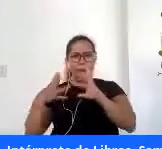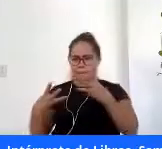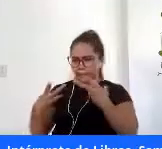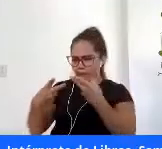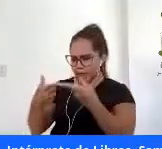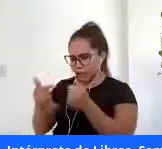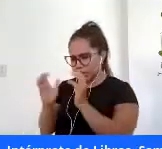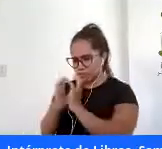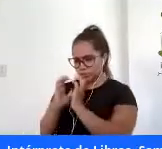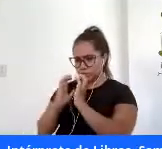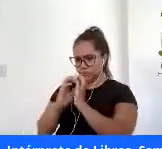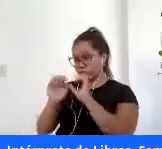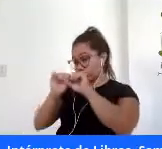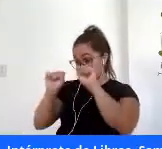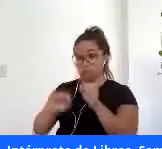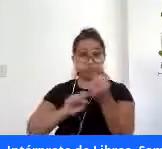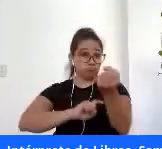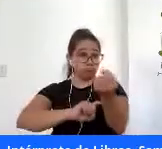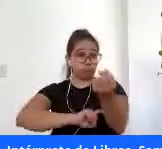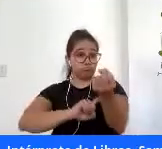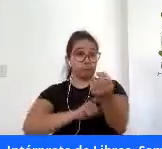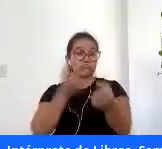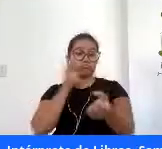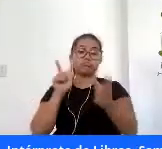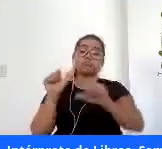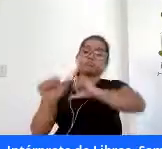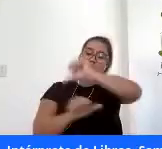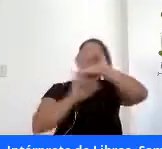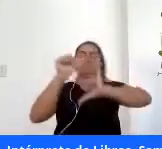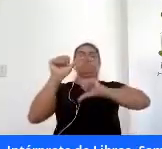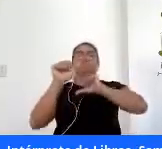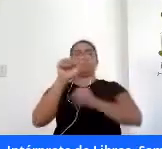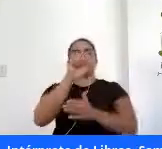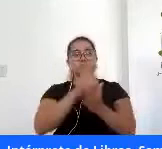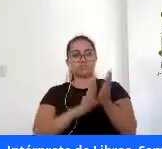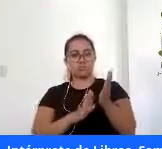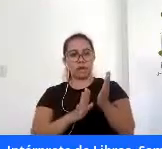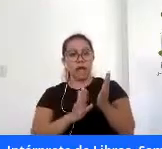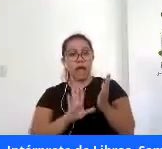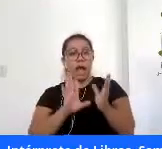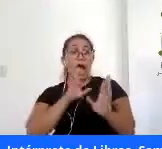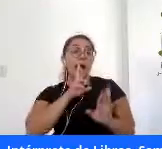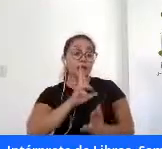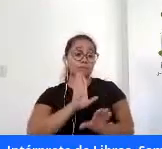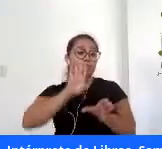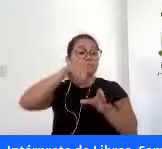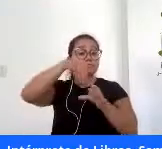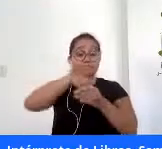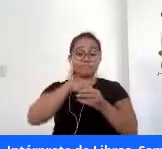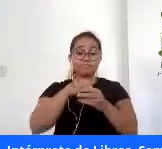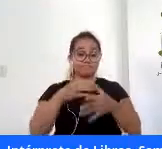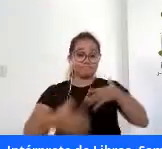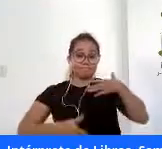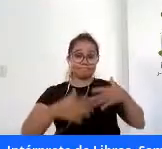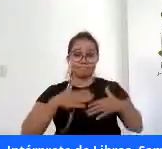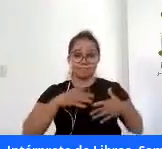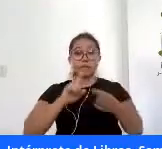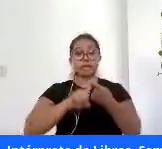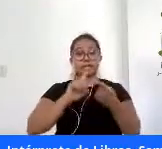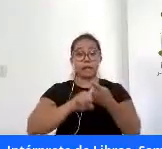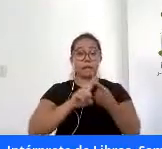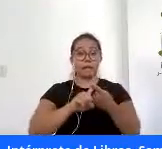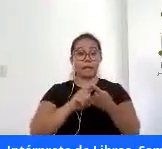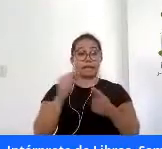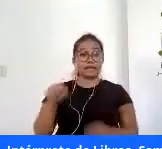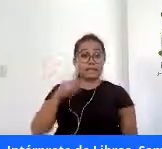ou do sistema nervoso de mudar a sua atividade em resposta a fatores internos, né, do próprio corpo, como fatores externos também. Claro